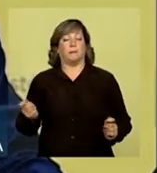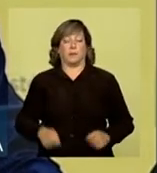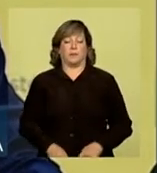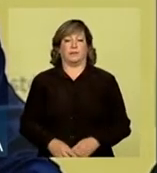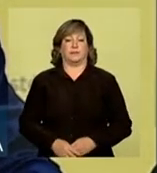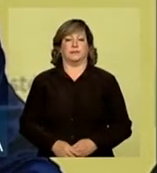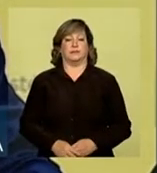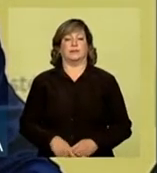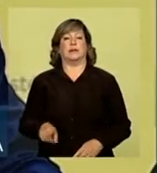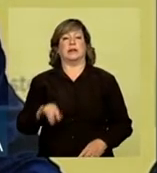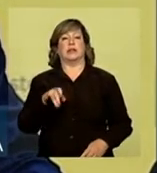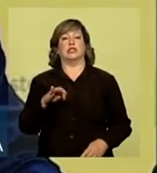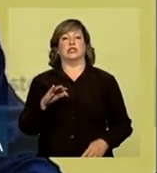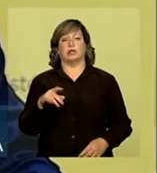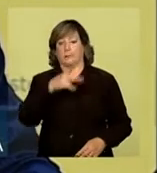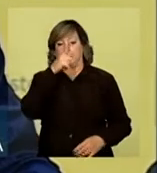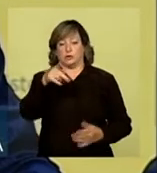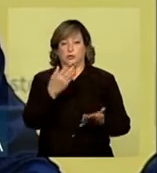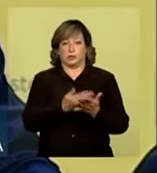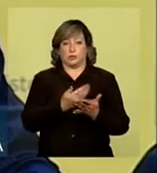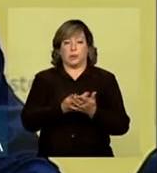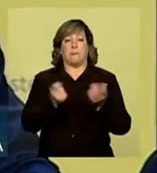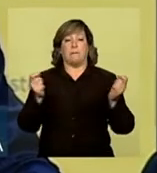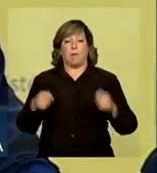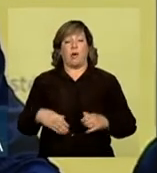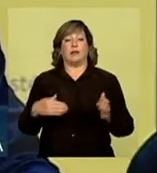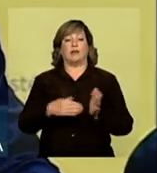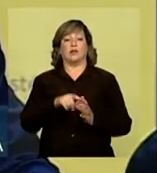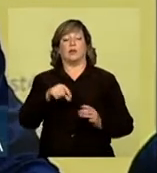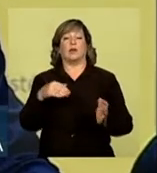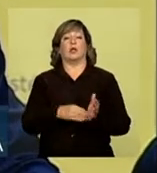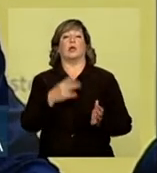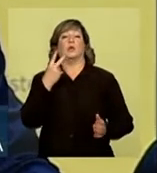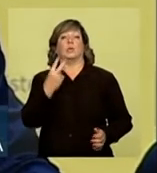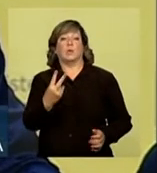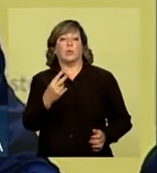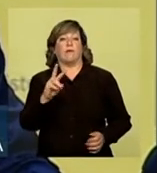O estudante pode escolher até duas opções de vagas